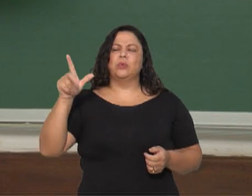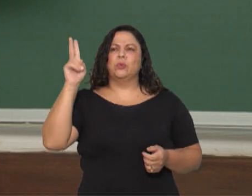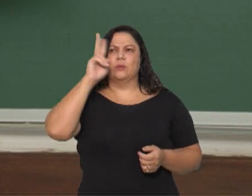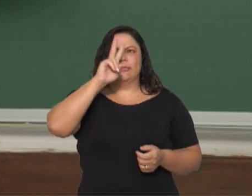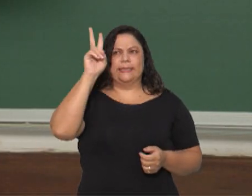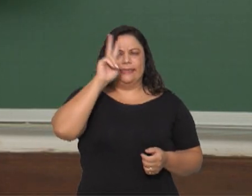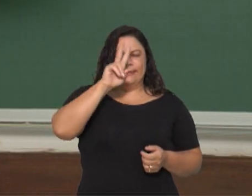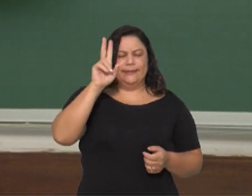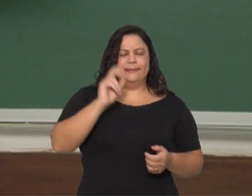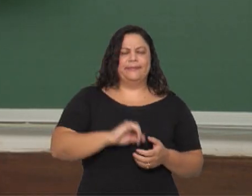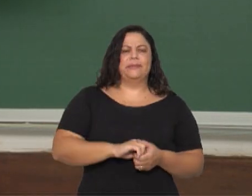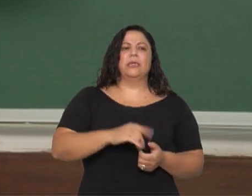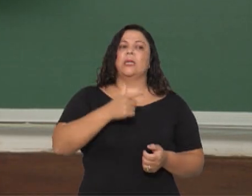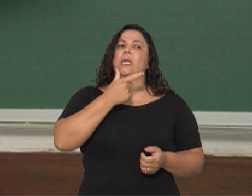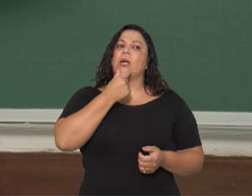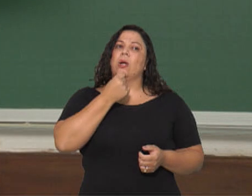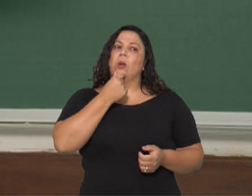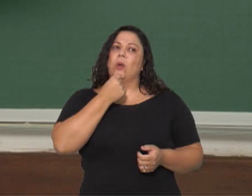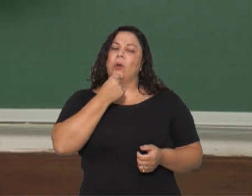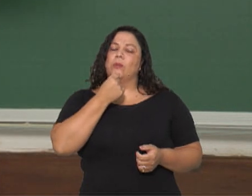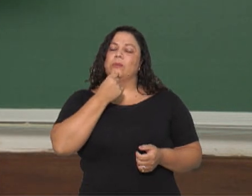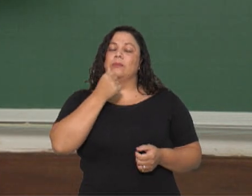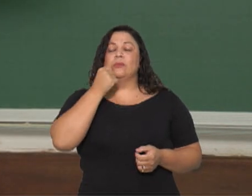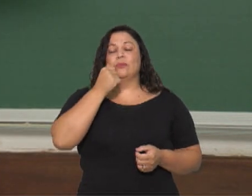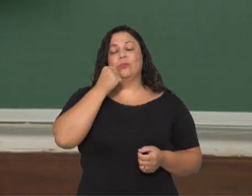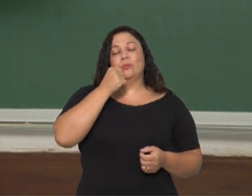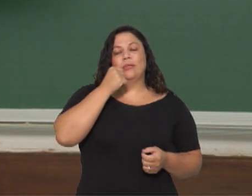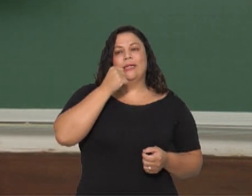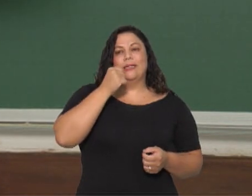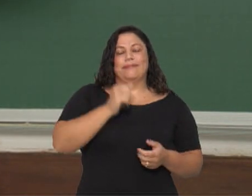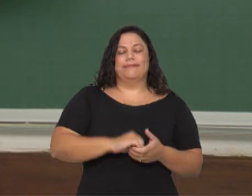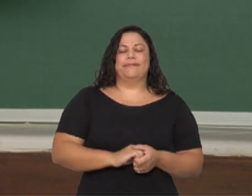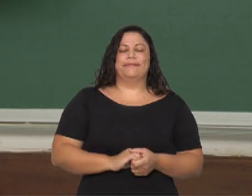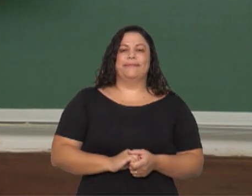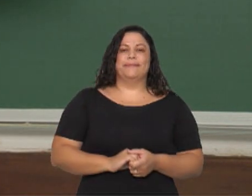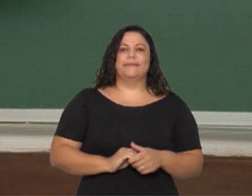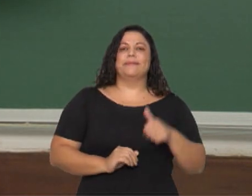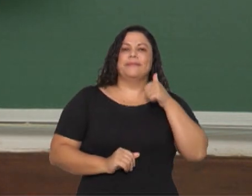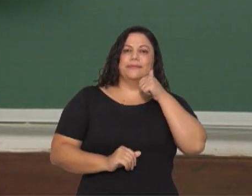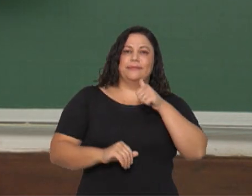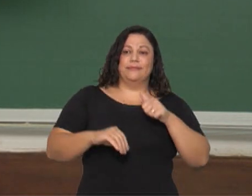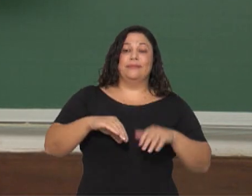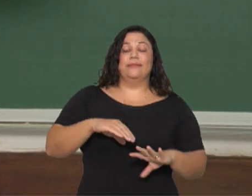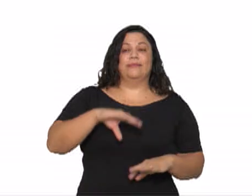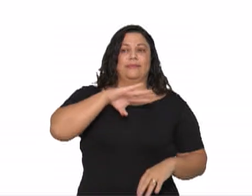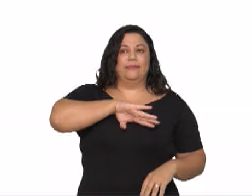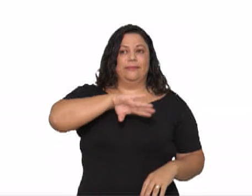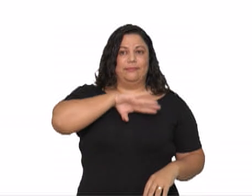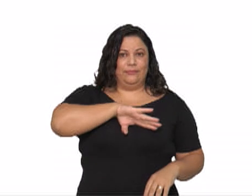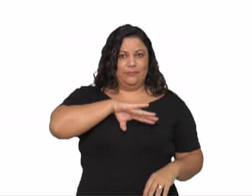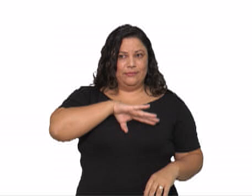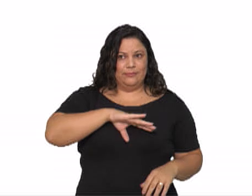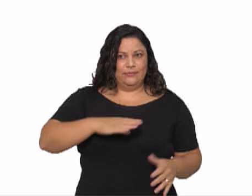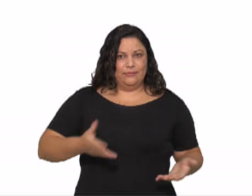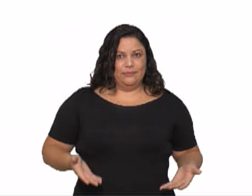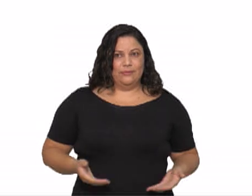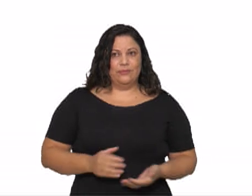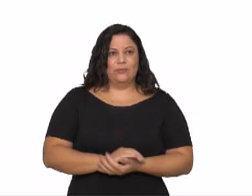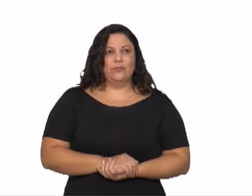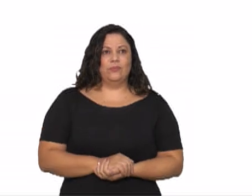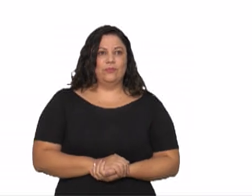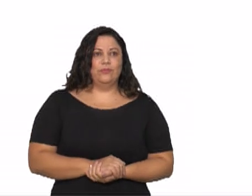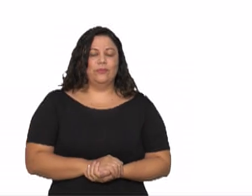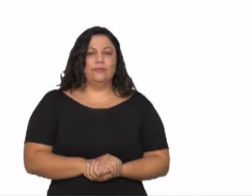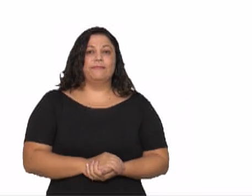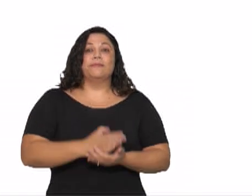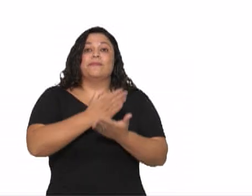gênero. Um árbol, uma árvore. Palavra feminina no português, sim? Aqui. Empezamos com a leitura